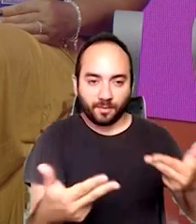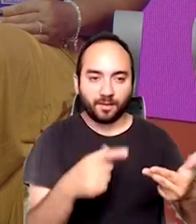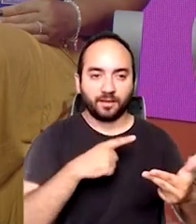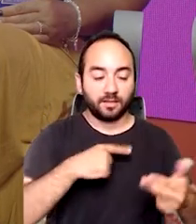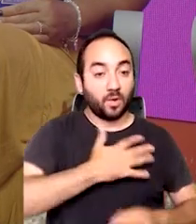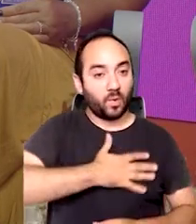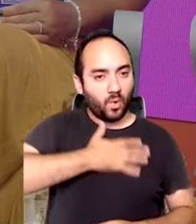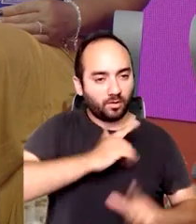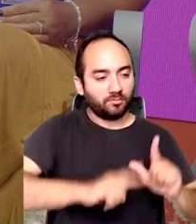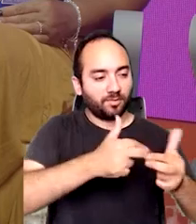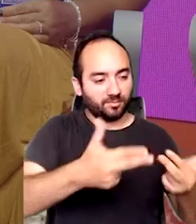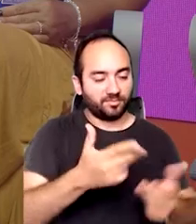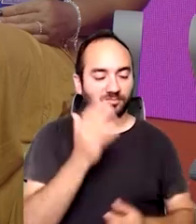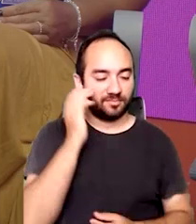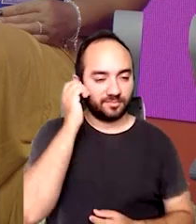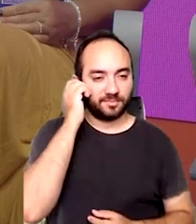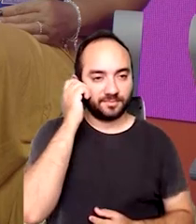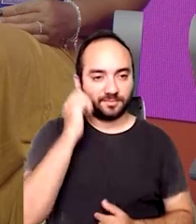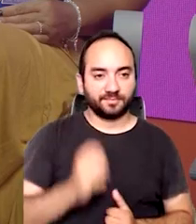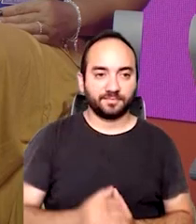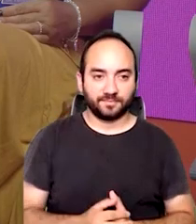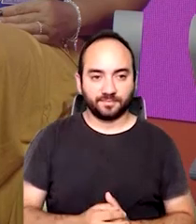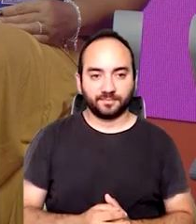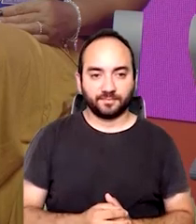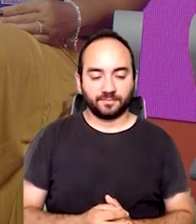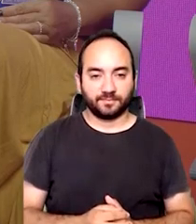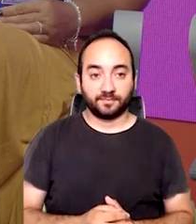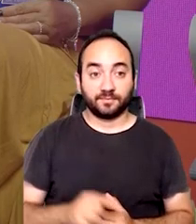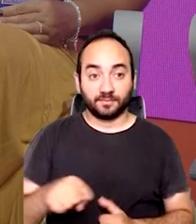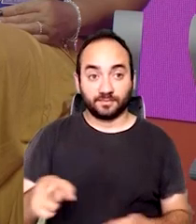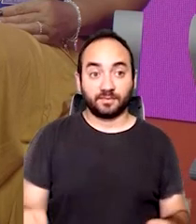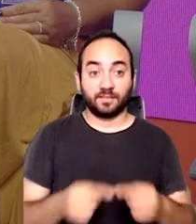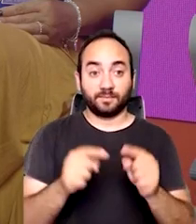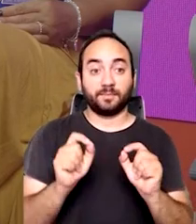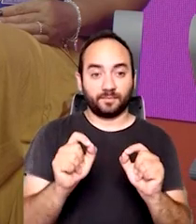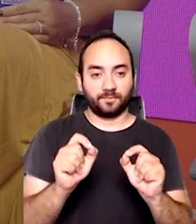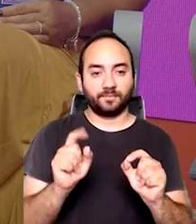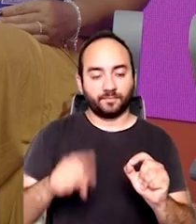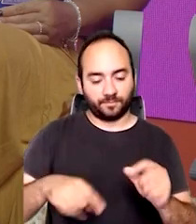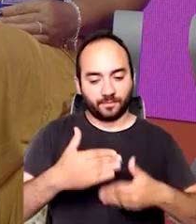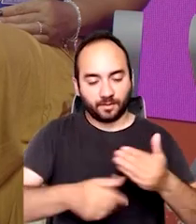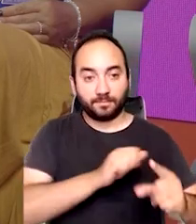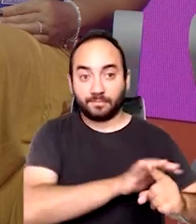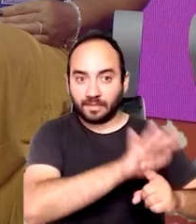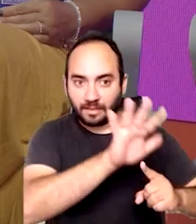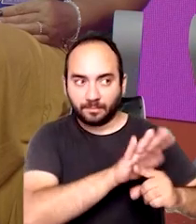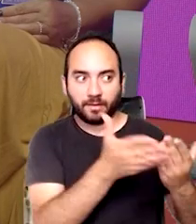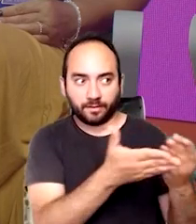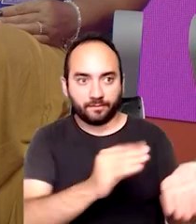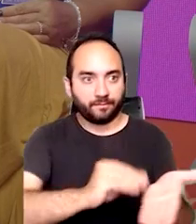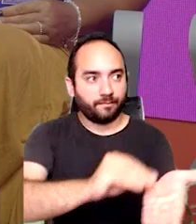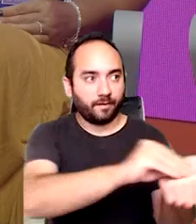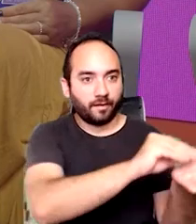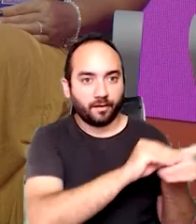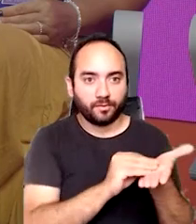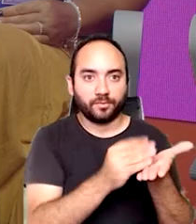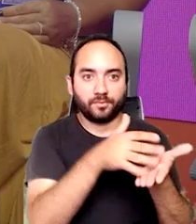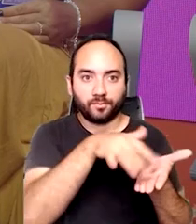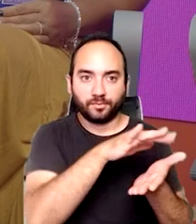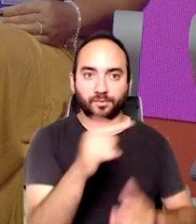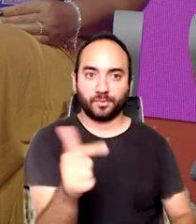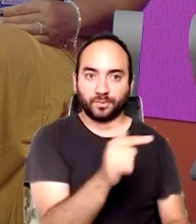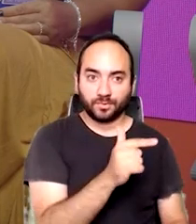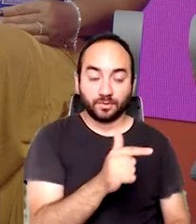materiais que eu que eu sempre gostei muito eh isso identificado através dessa né através dessa